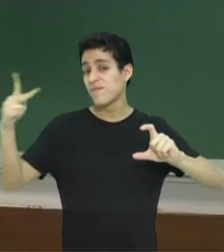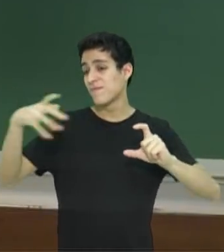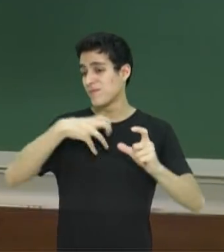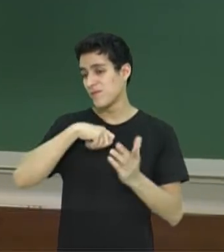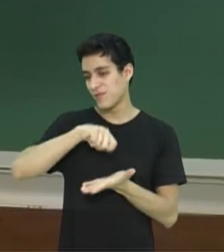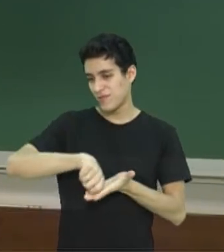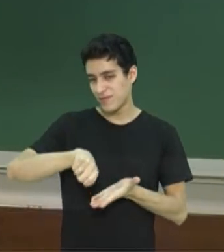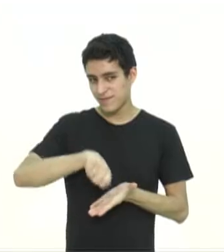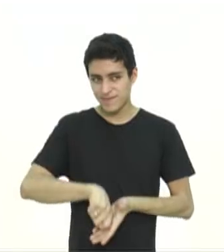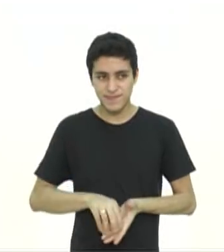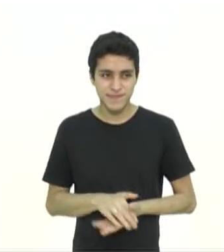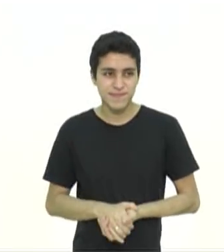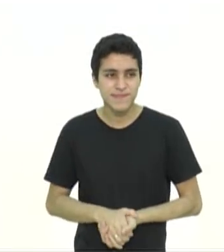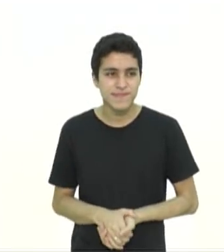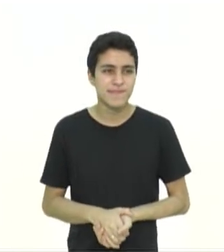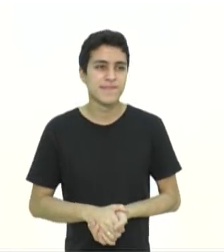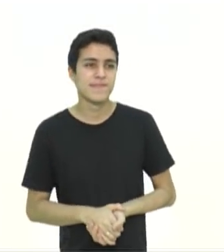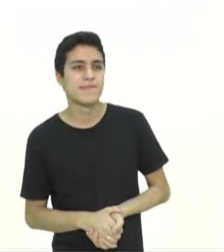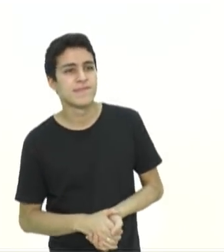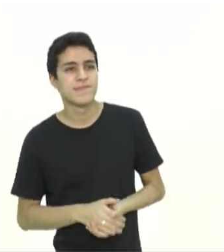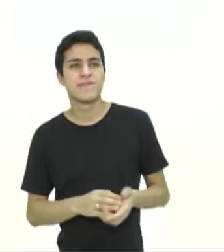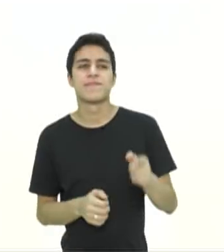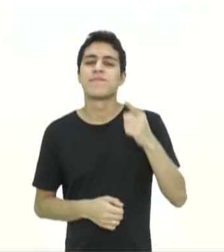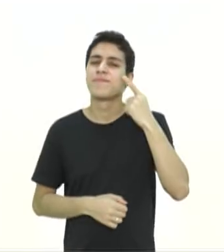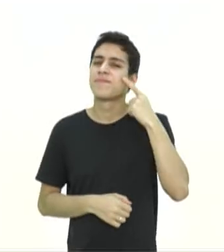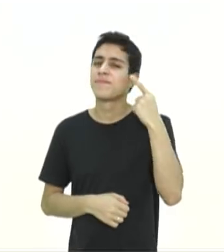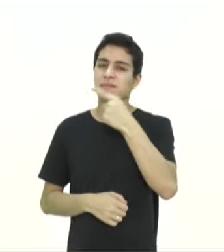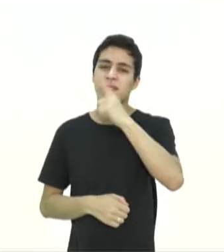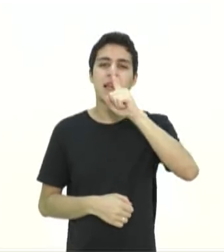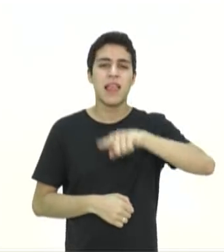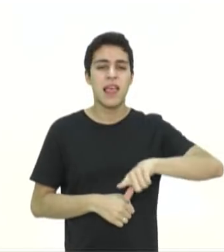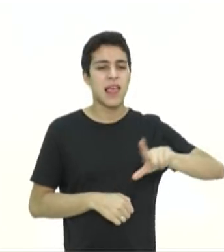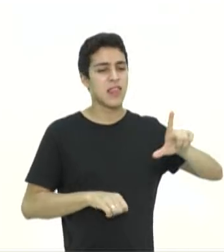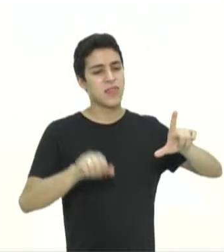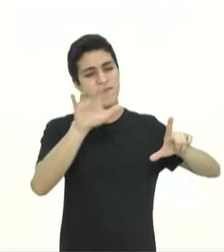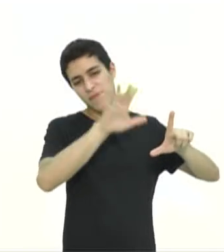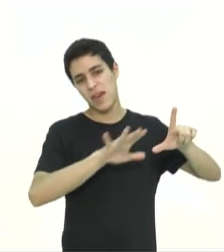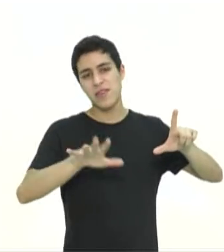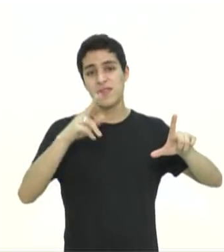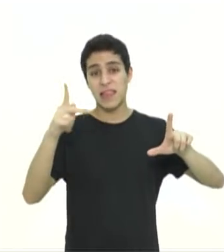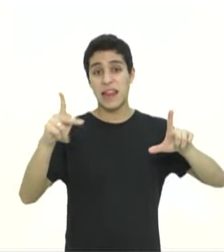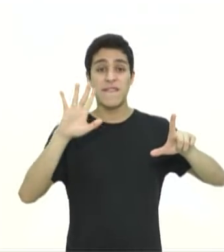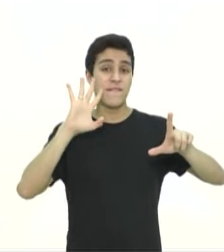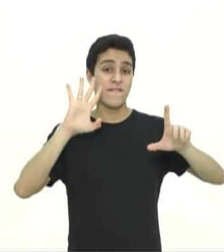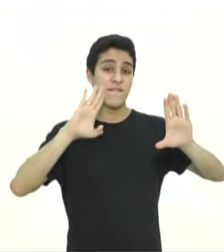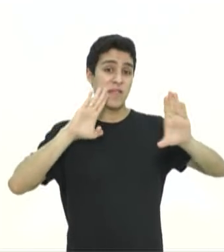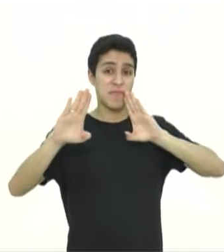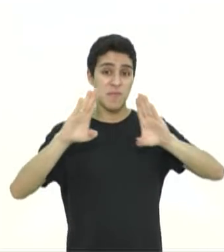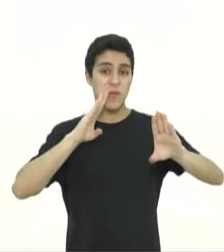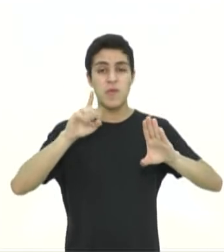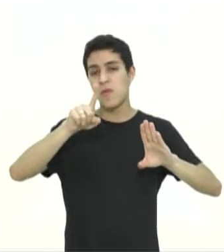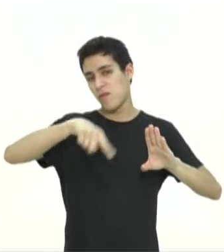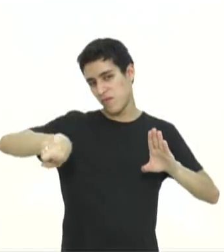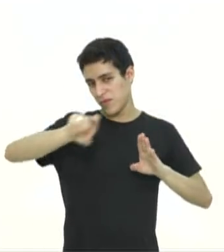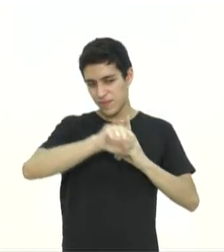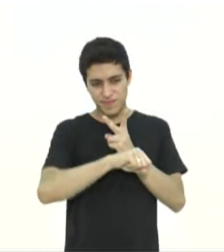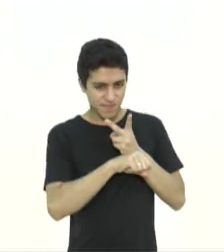escreve. Aqui eu trouxe para vocês a página dele no Facebook, depois vocês podem